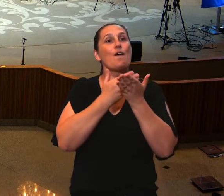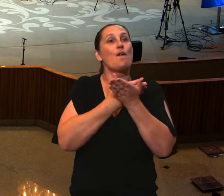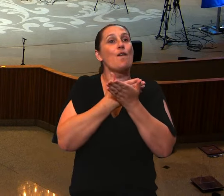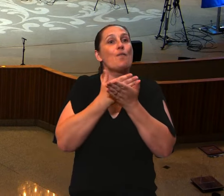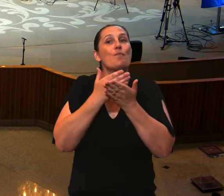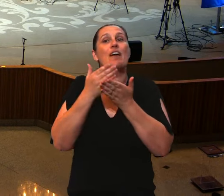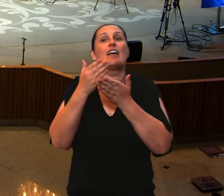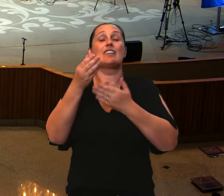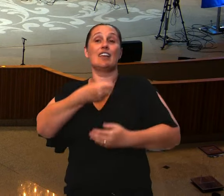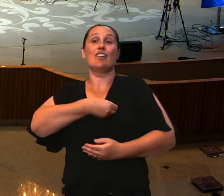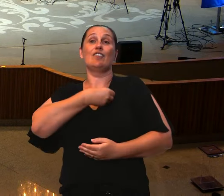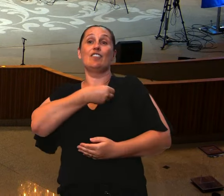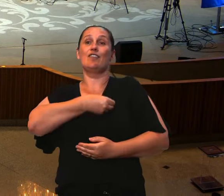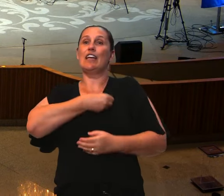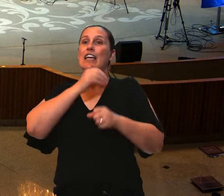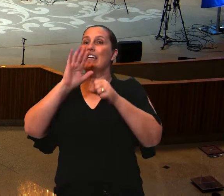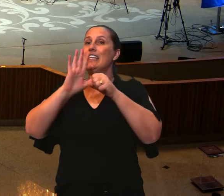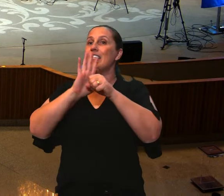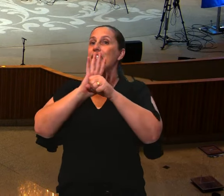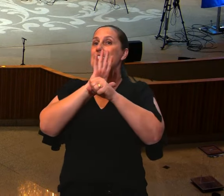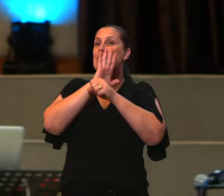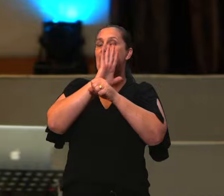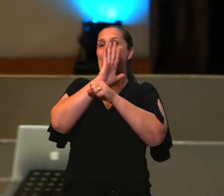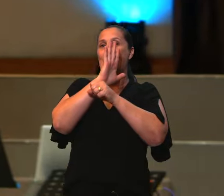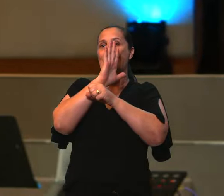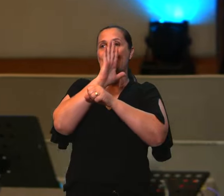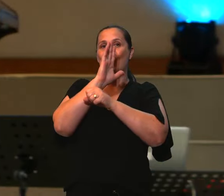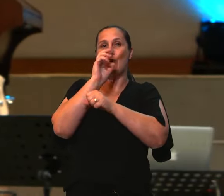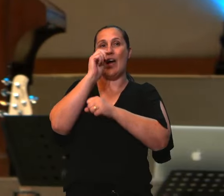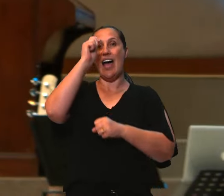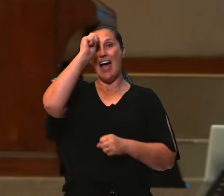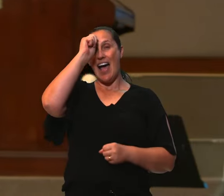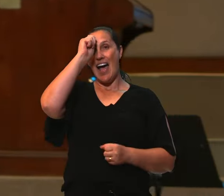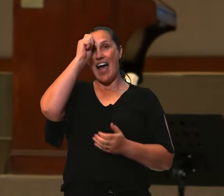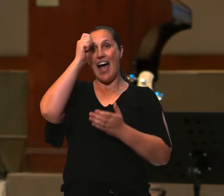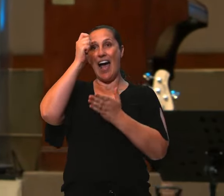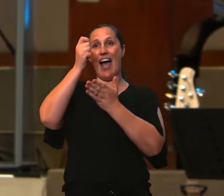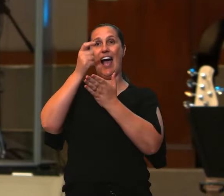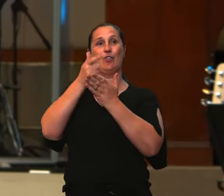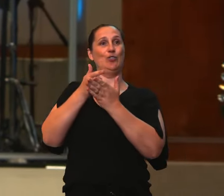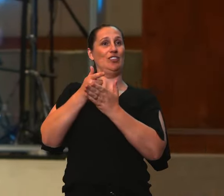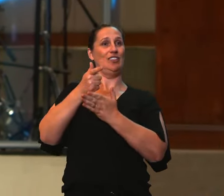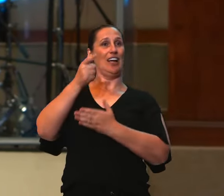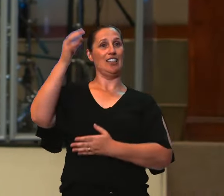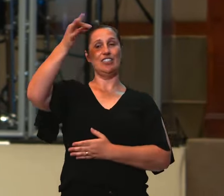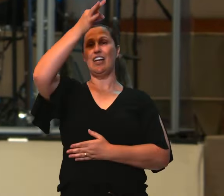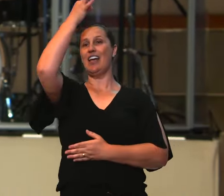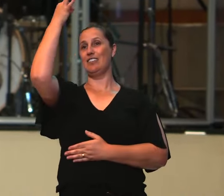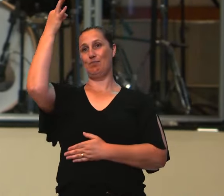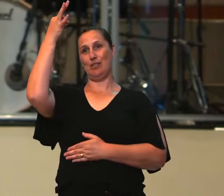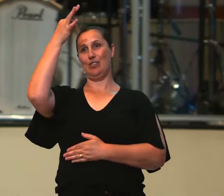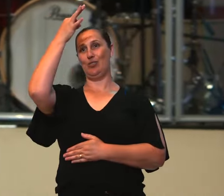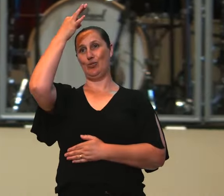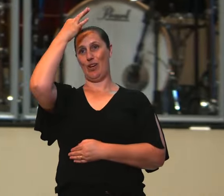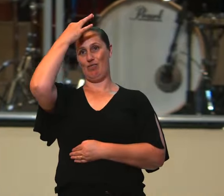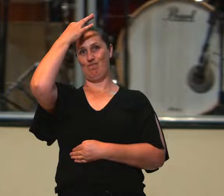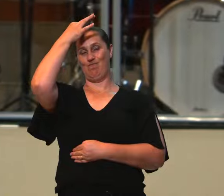cheio de autoridade espiritual Deixa eu explicar isso para você quando eu não